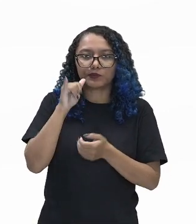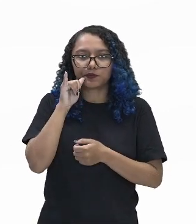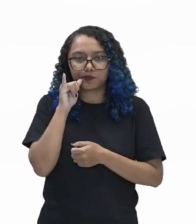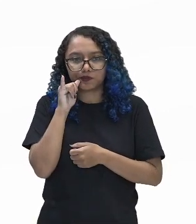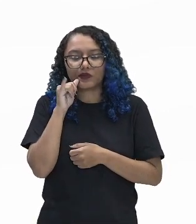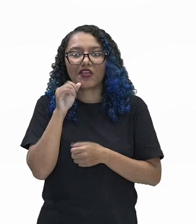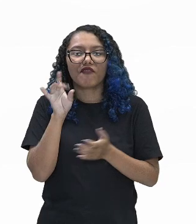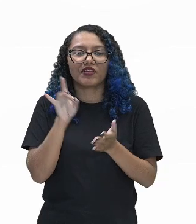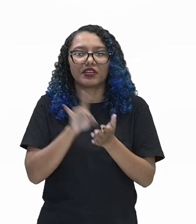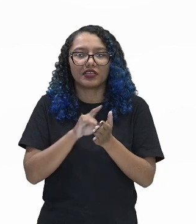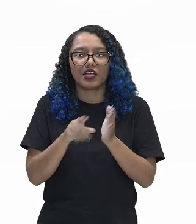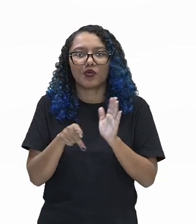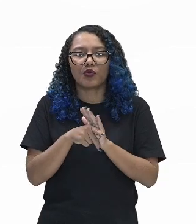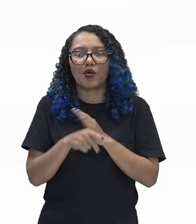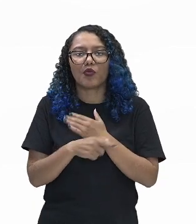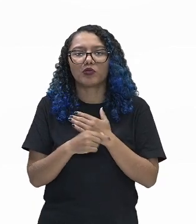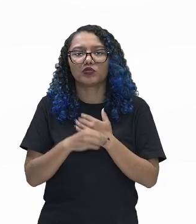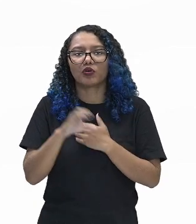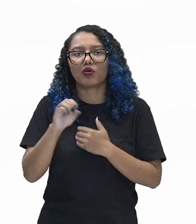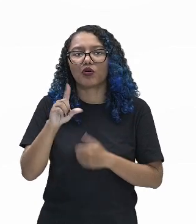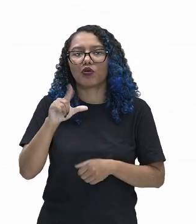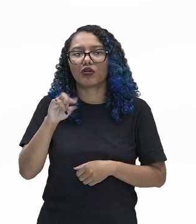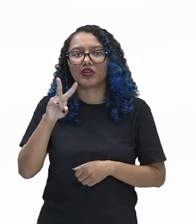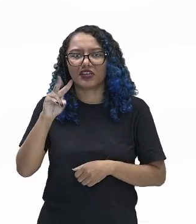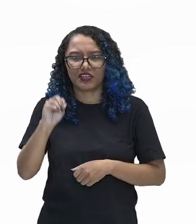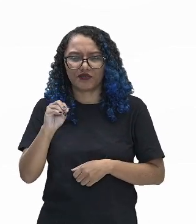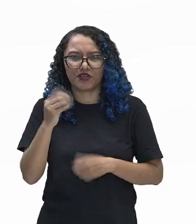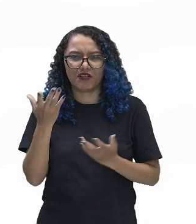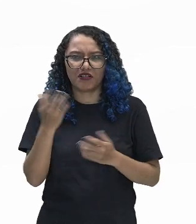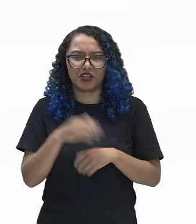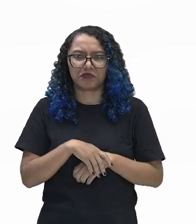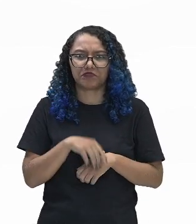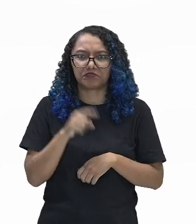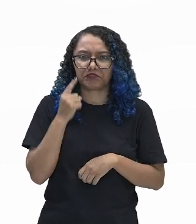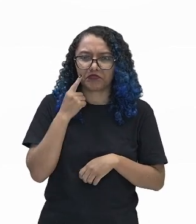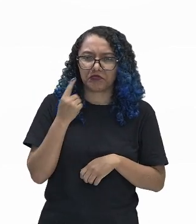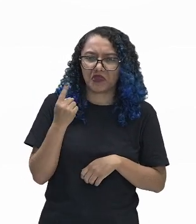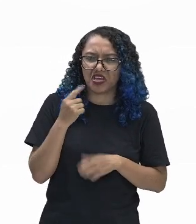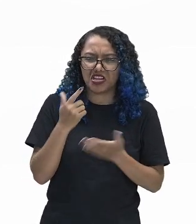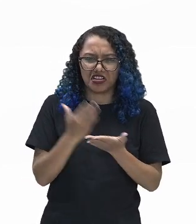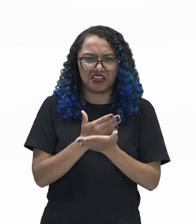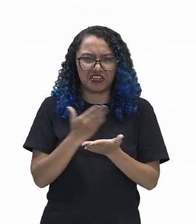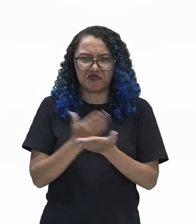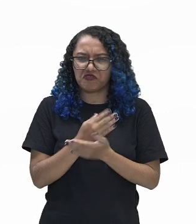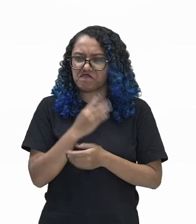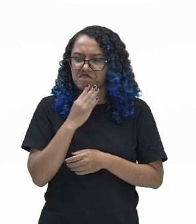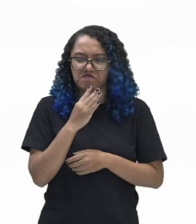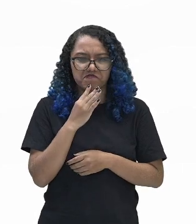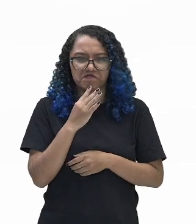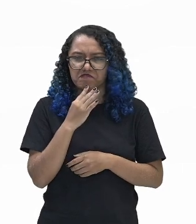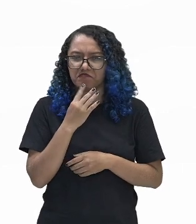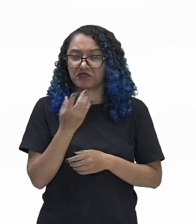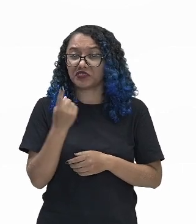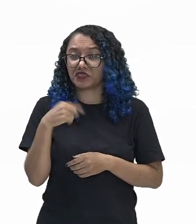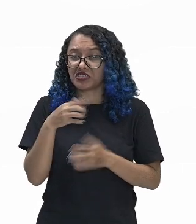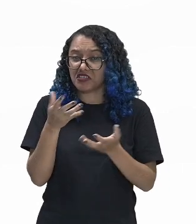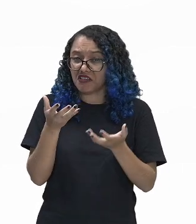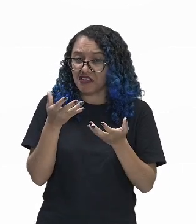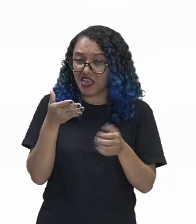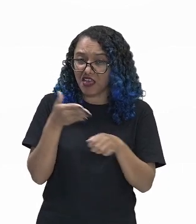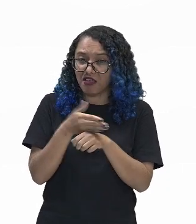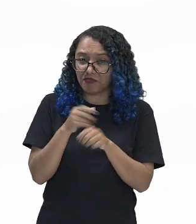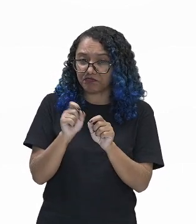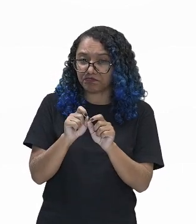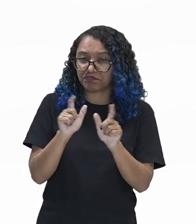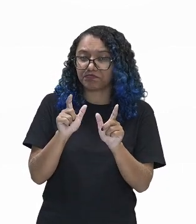Jecupé. Nossa, professora, nem sabia que esse livro e essa obra existem. Pois é, se vocês quiserem ter o acesso, como é uma